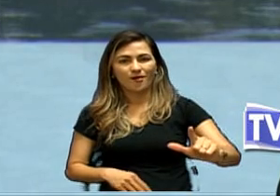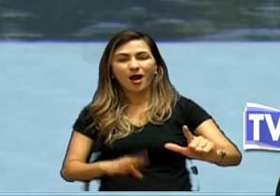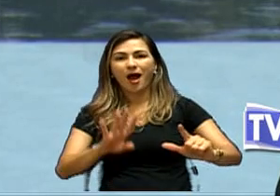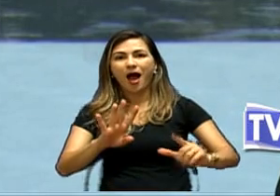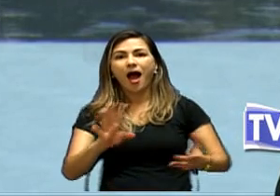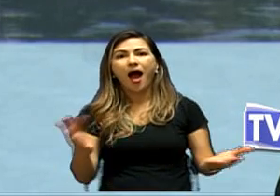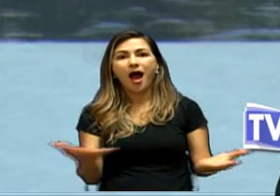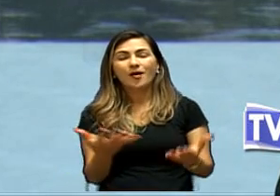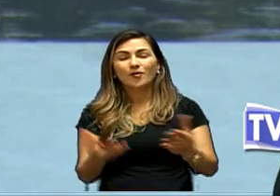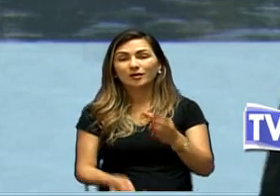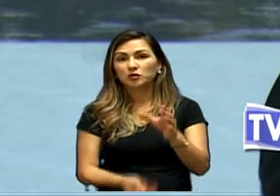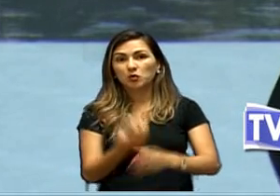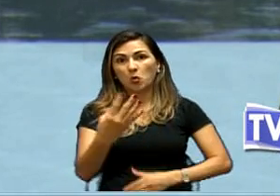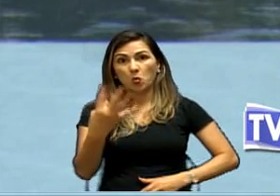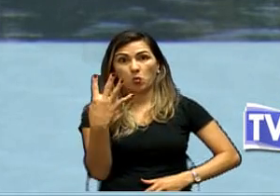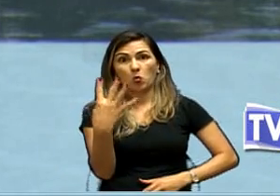Hã?